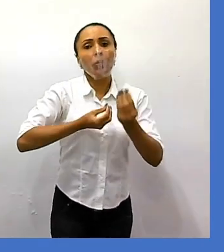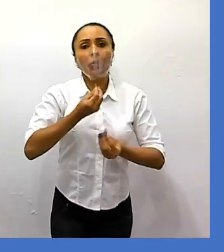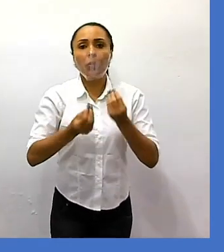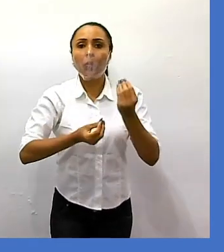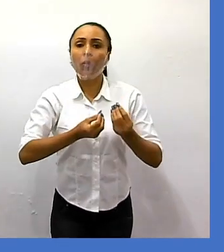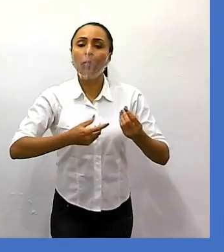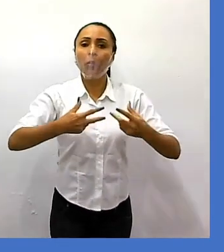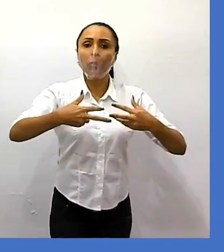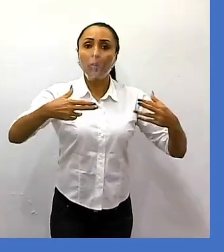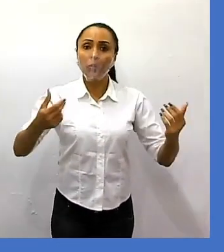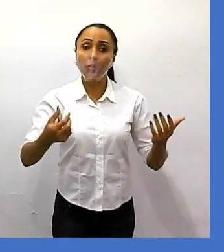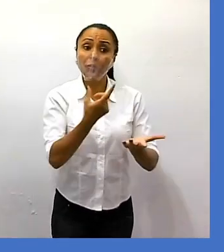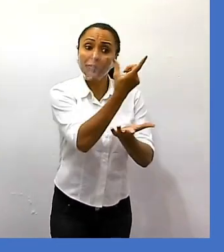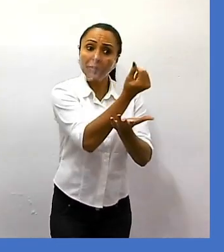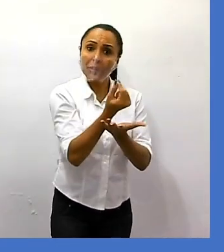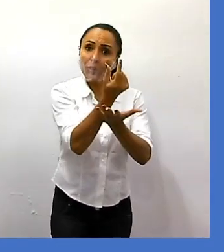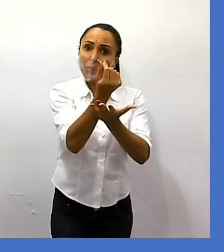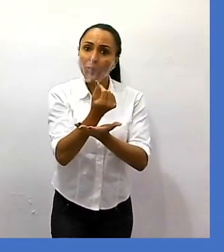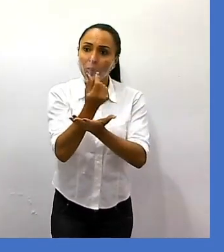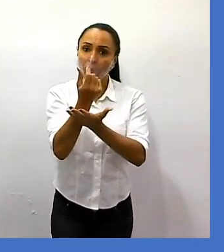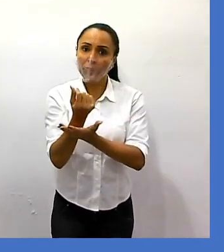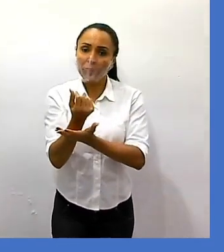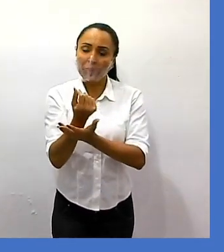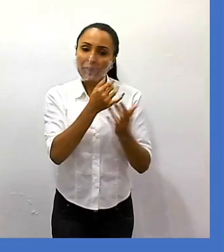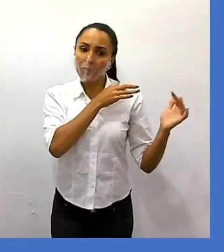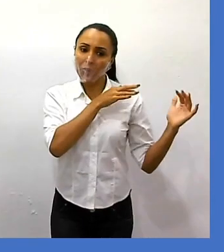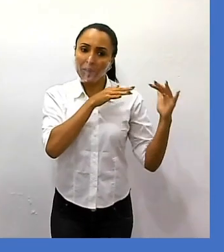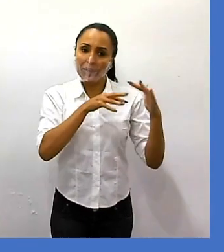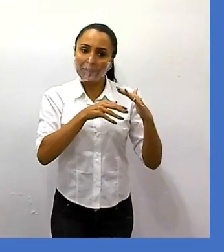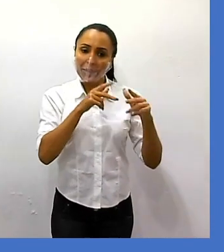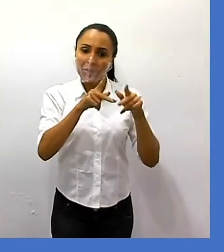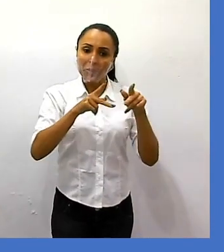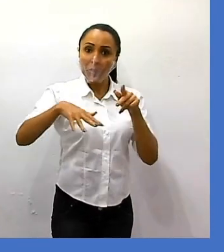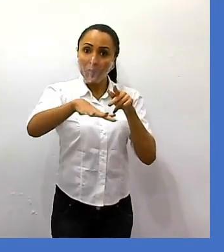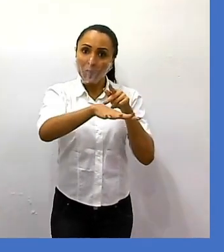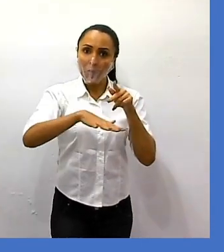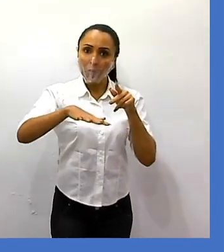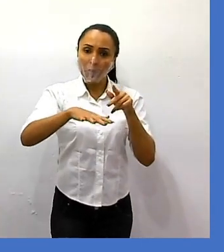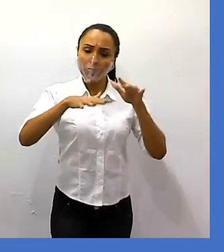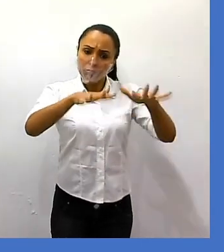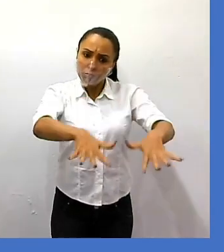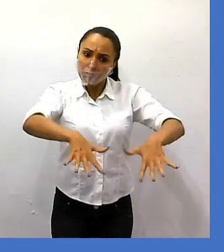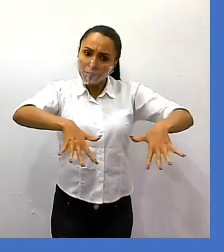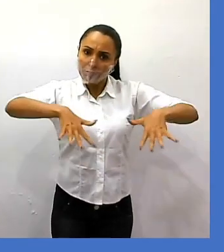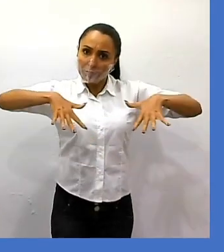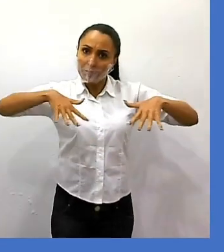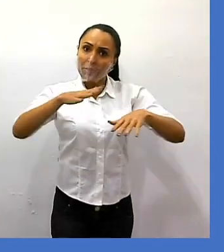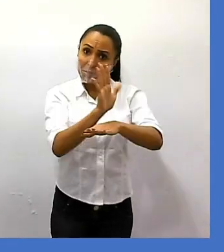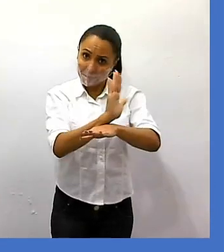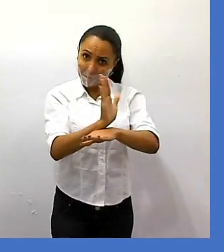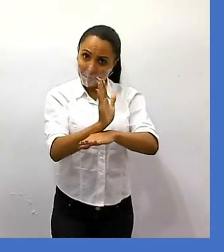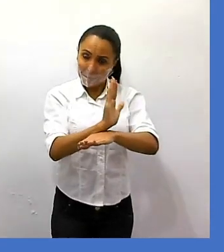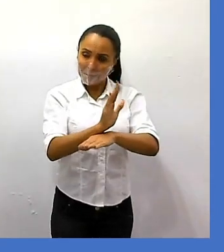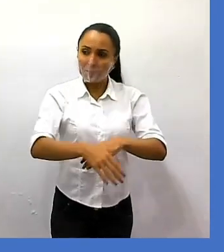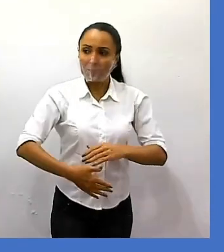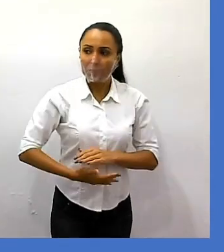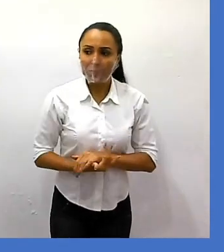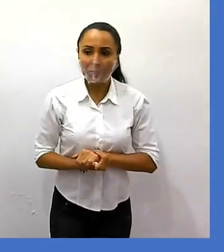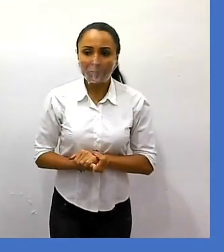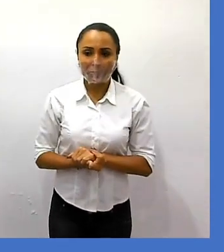produtos que geram lucro e atraem público, levando milhões de espectadores às salas de exibição. Então, gente, olha